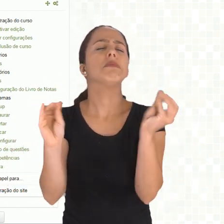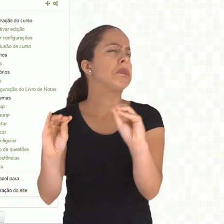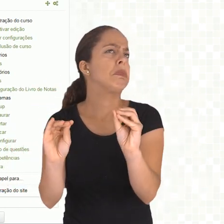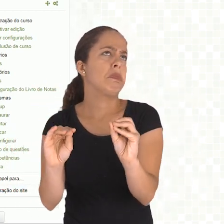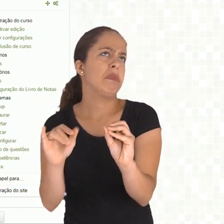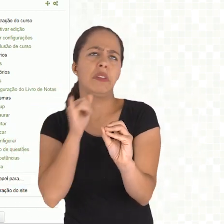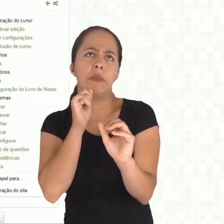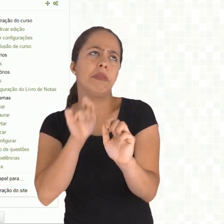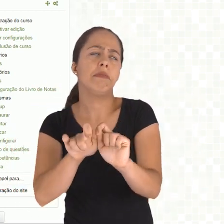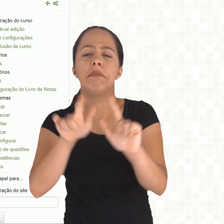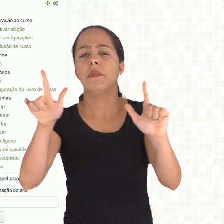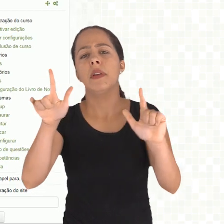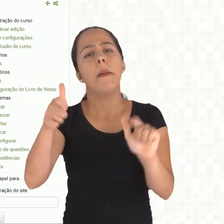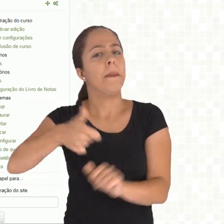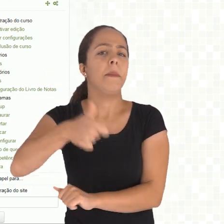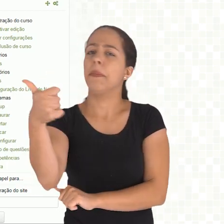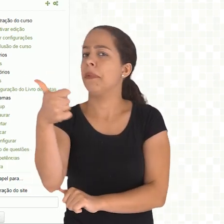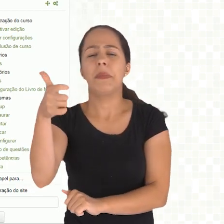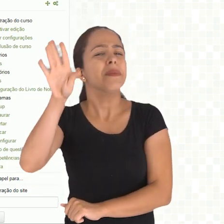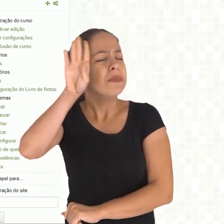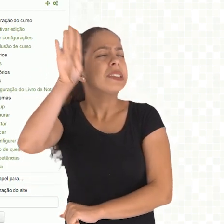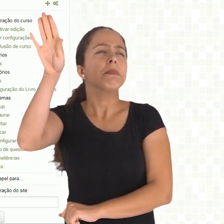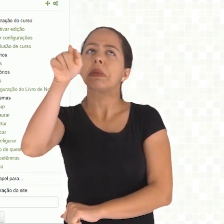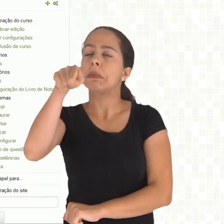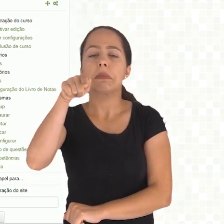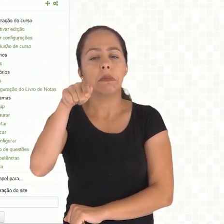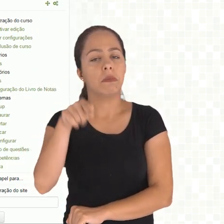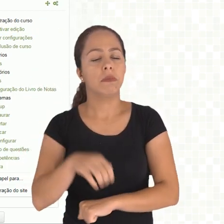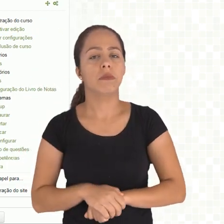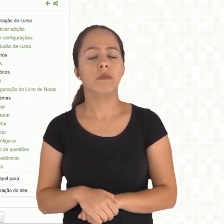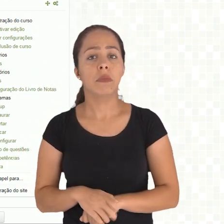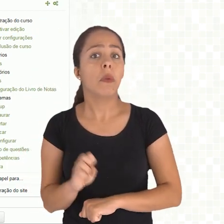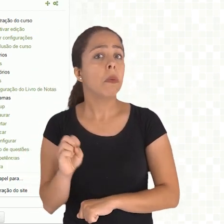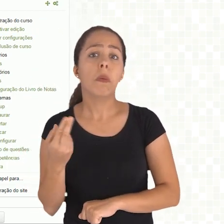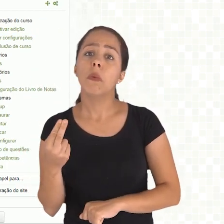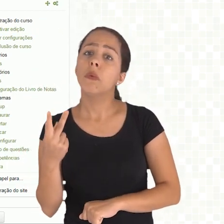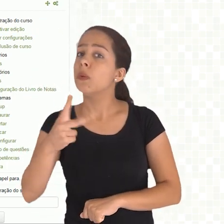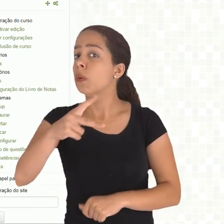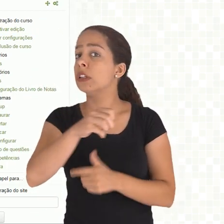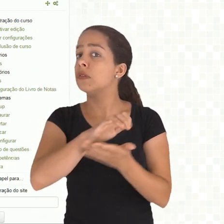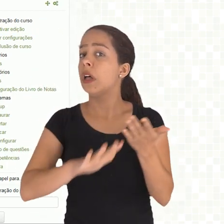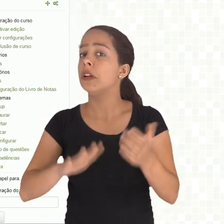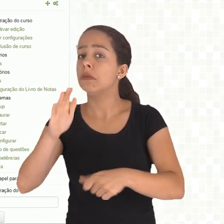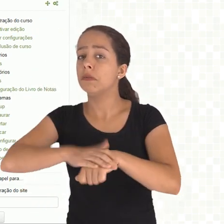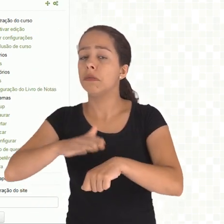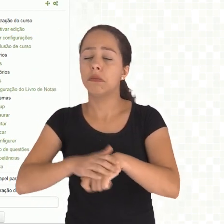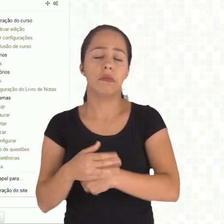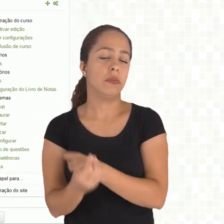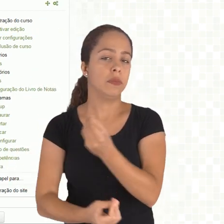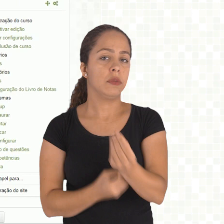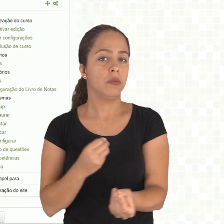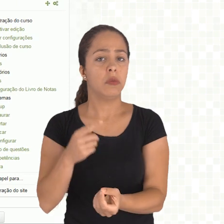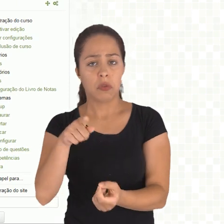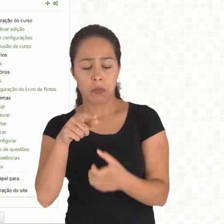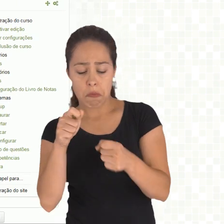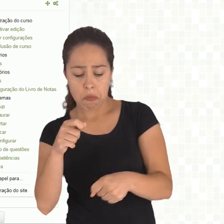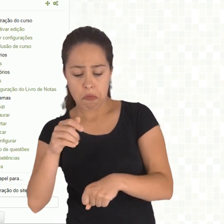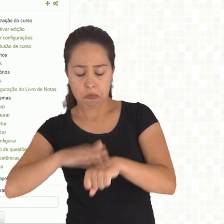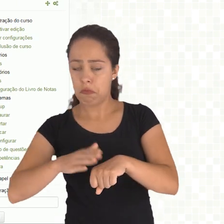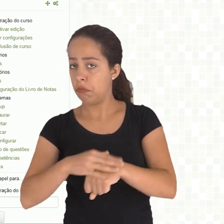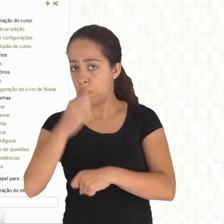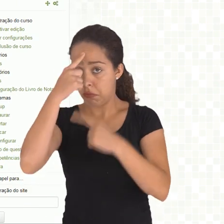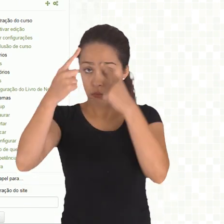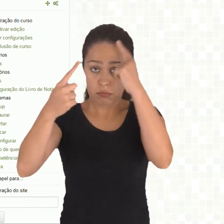página inicial, ou o que quer que a sua didática exija que você chame a página inicial. Você pode ser mais criativo do que isso também, é